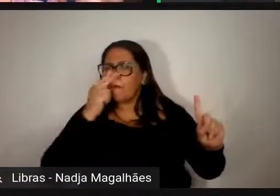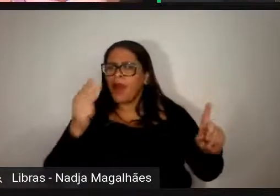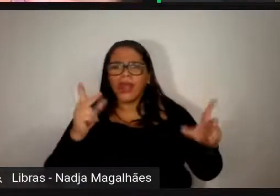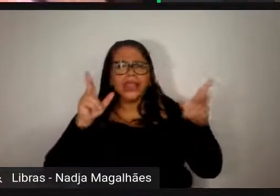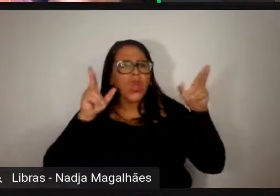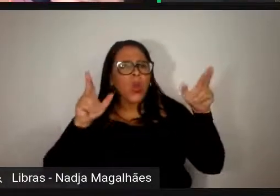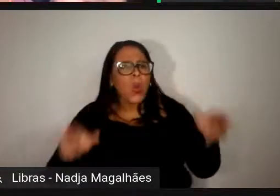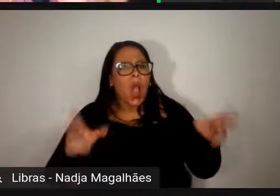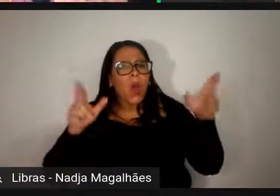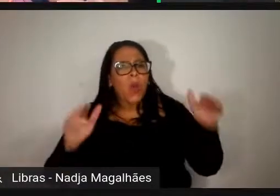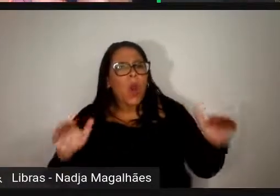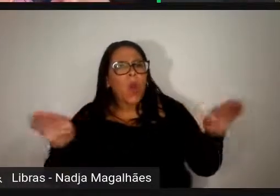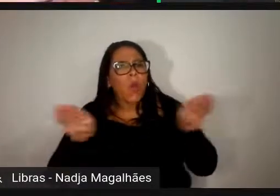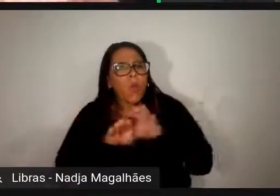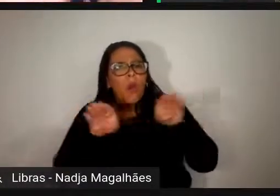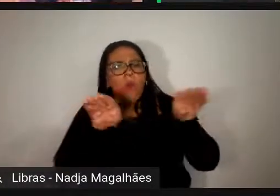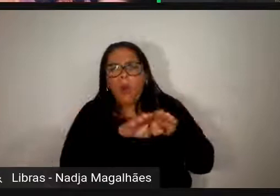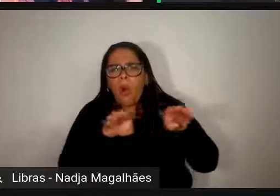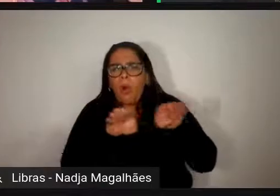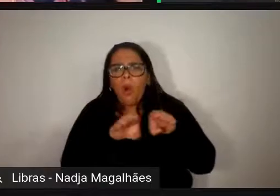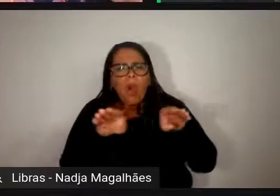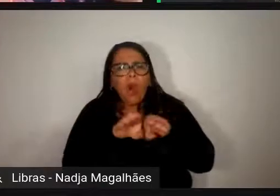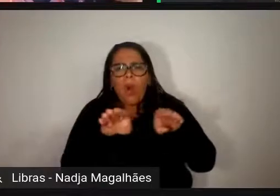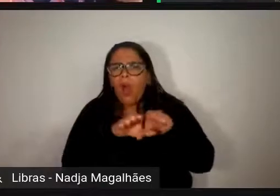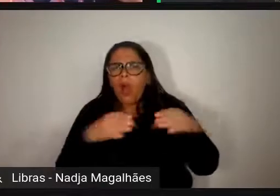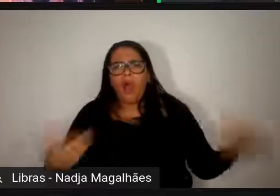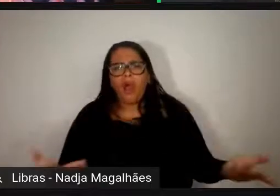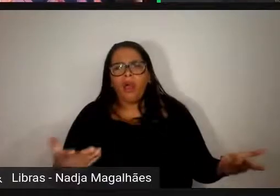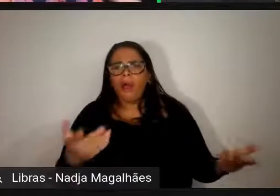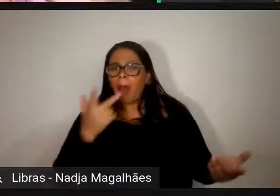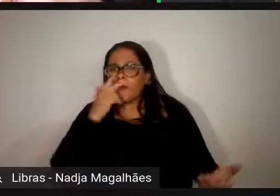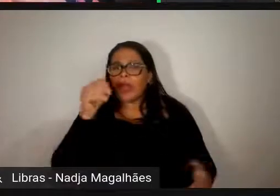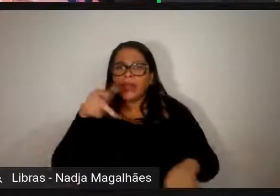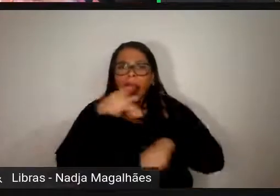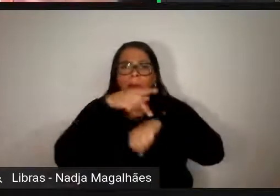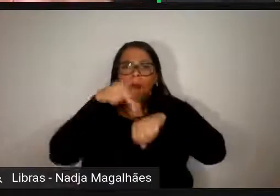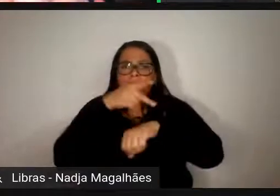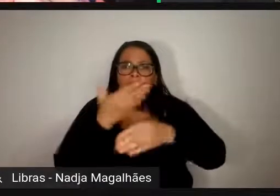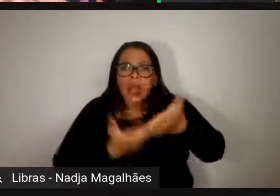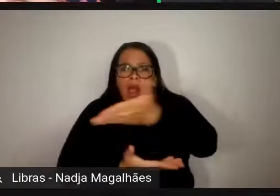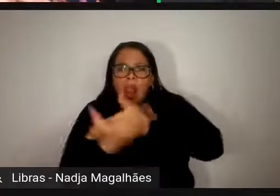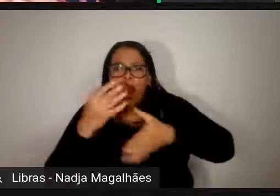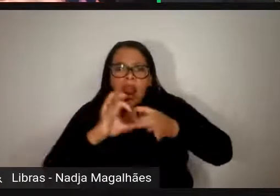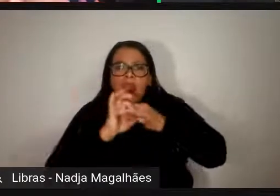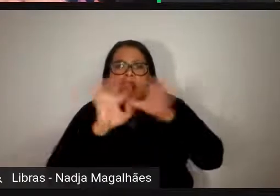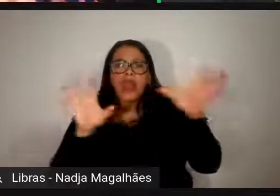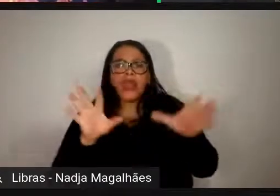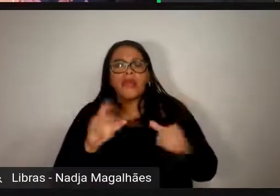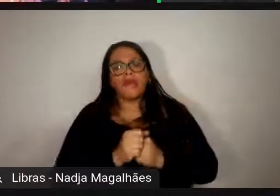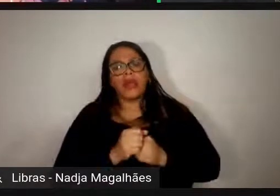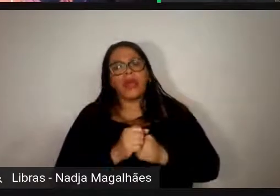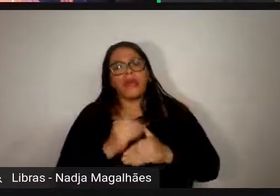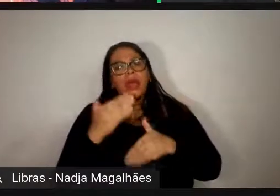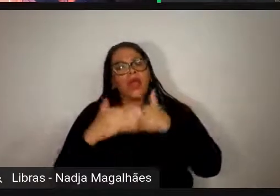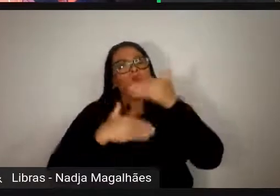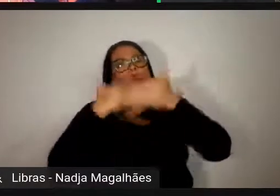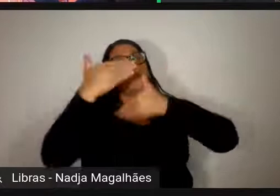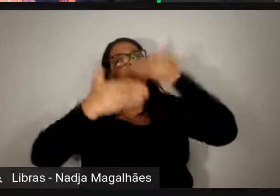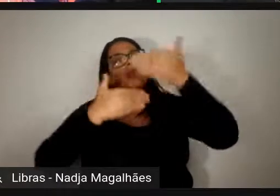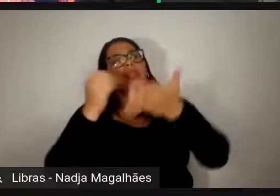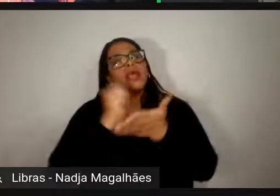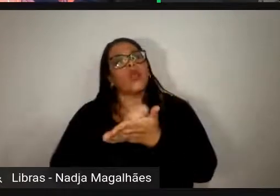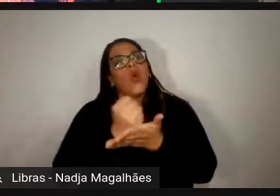Então, a conclusão é essa, de que lá as câmeras são livres porque o processo político em si é mais